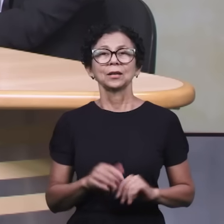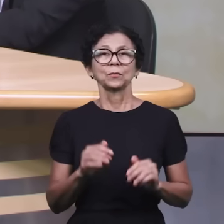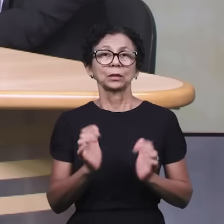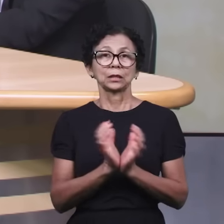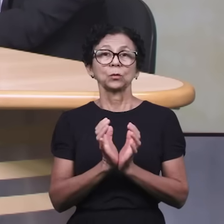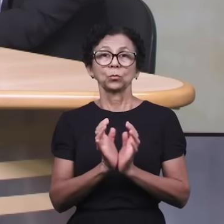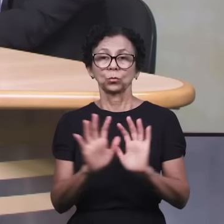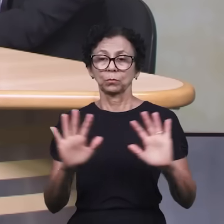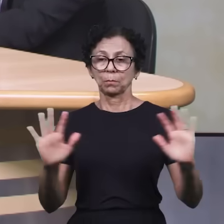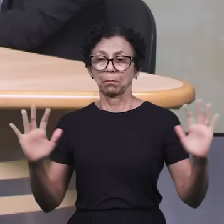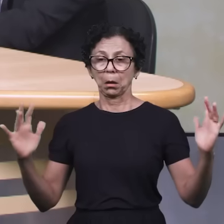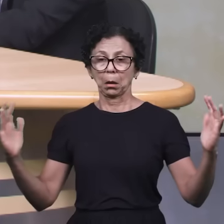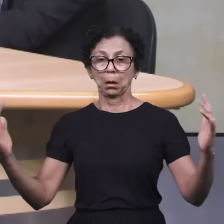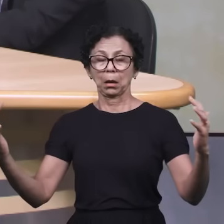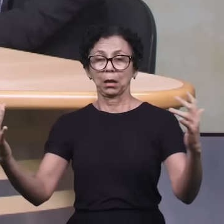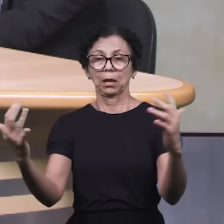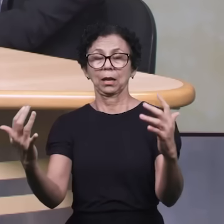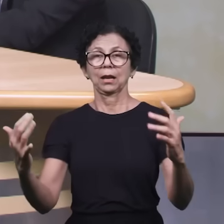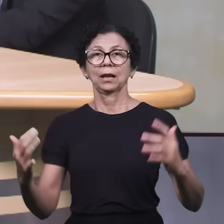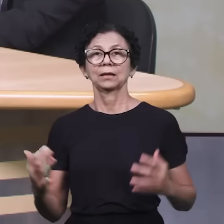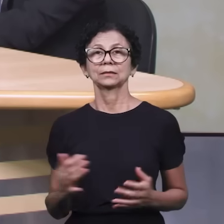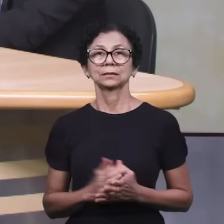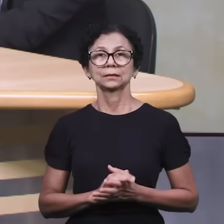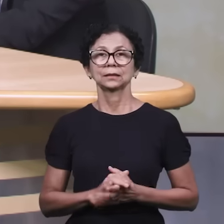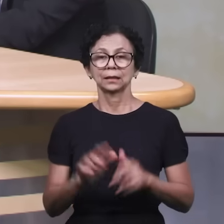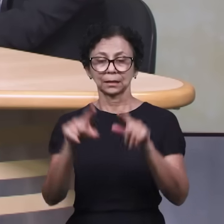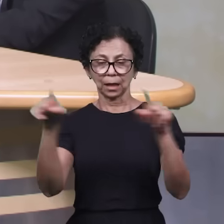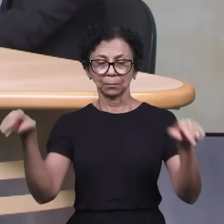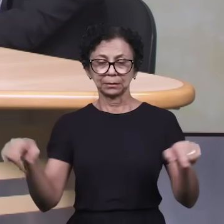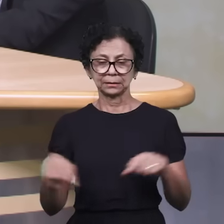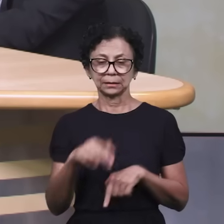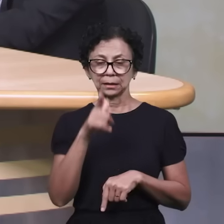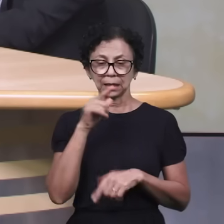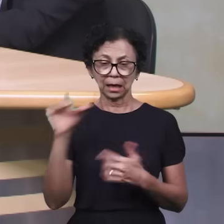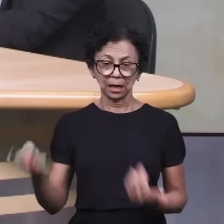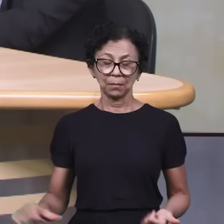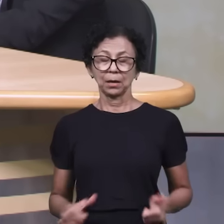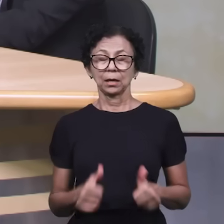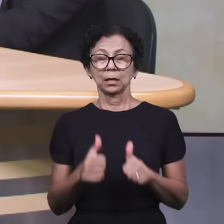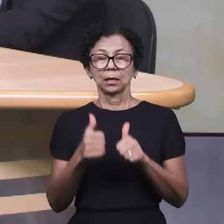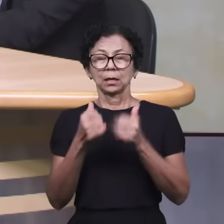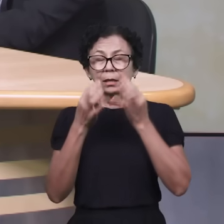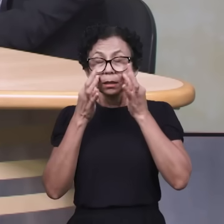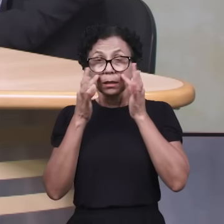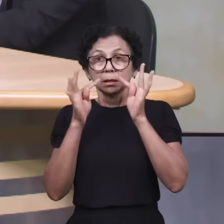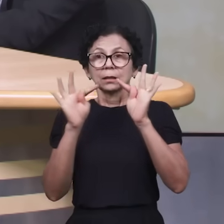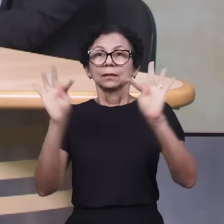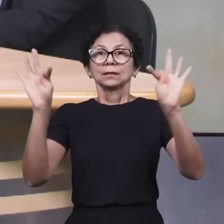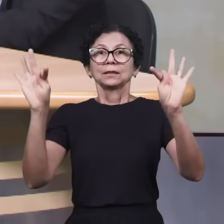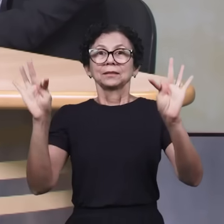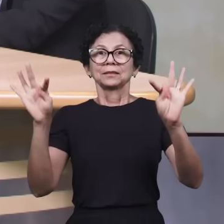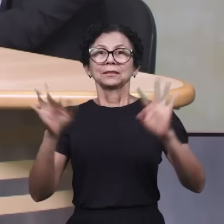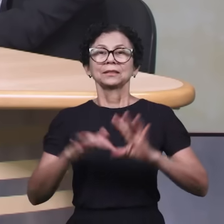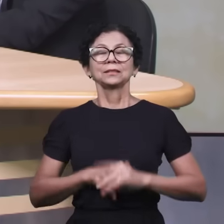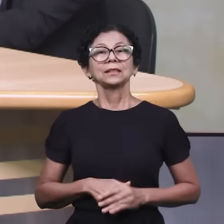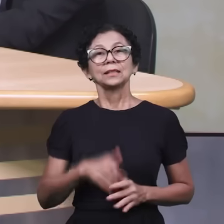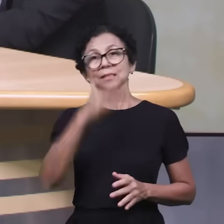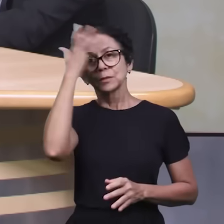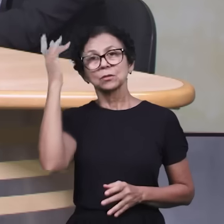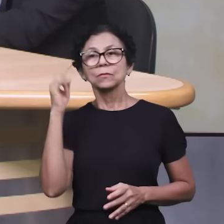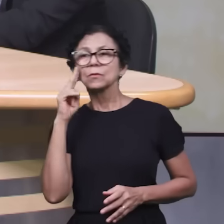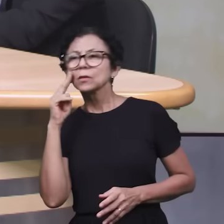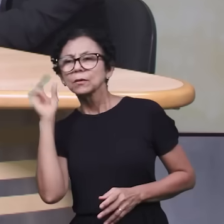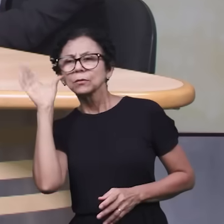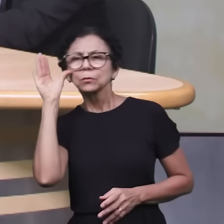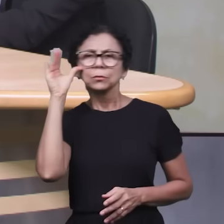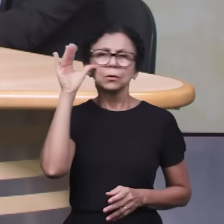uma bênção. Você está falando uma coisa, Mandeu? A minha mãe, ela aceitou o Senhor no dia do meu batismo. Glória a Deus. Porque ela